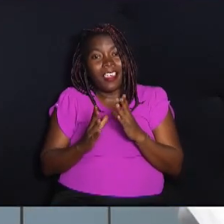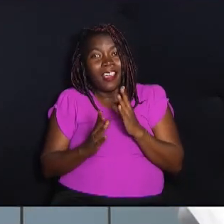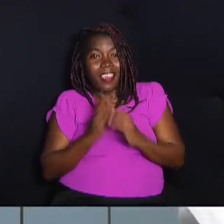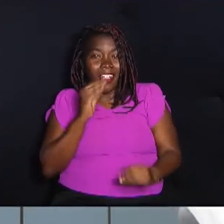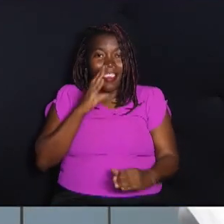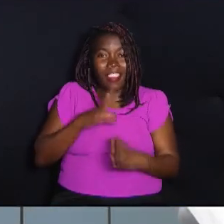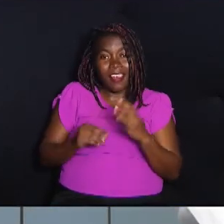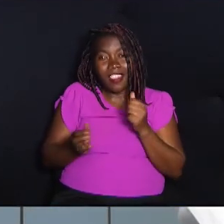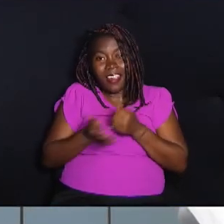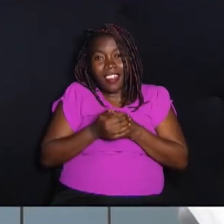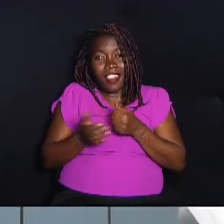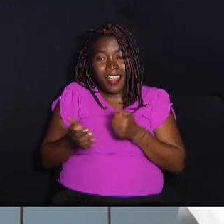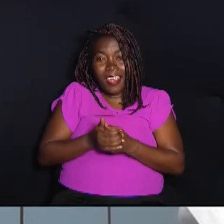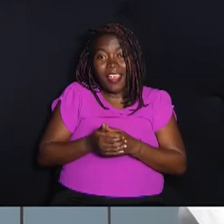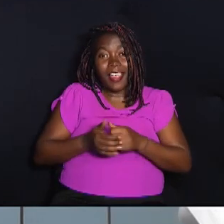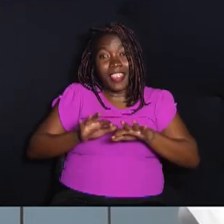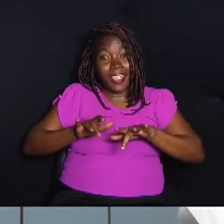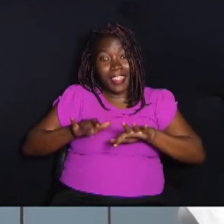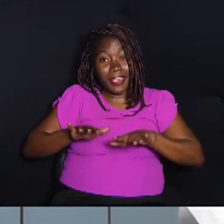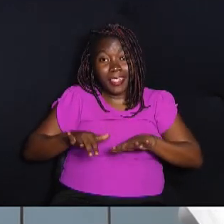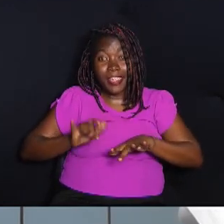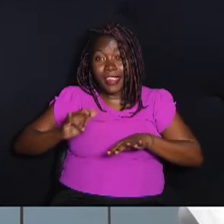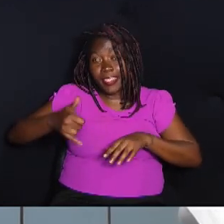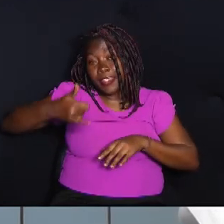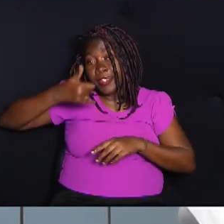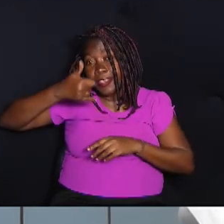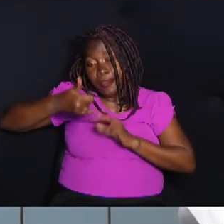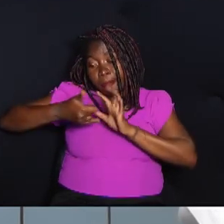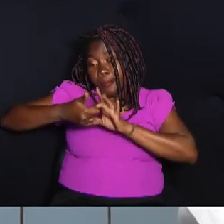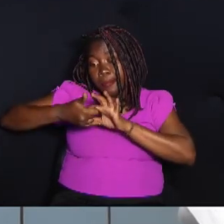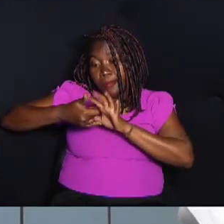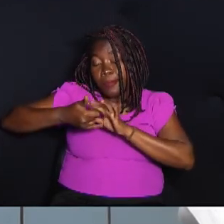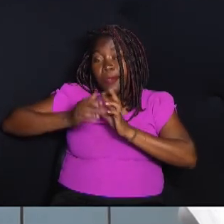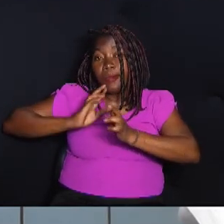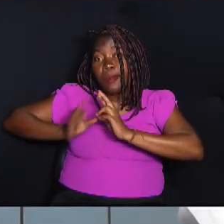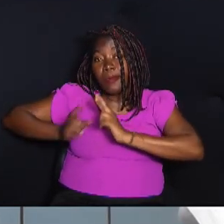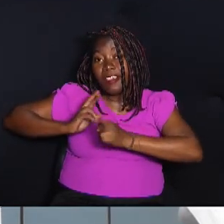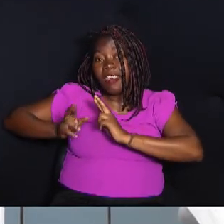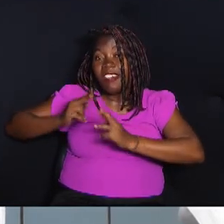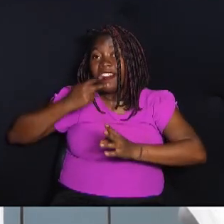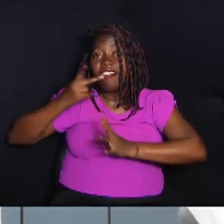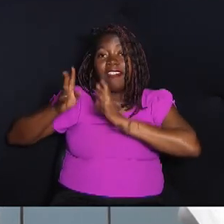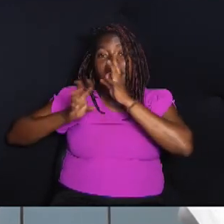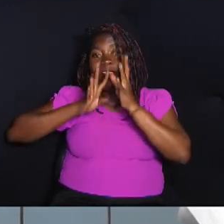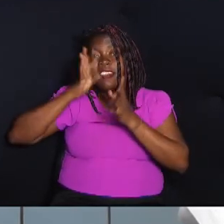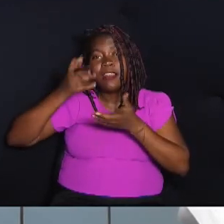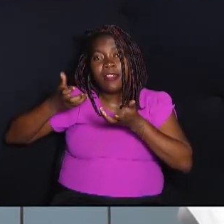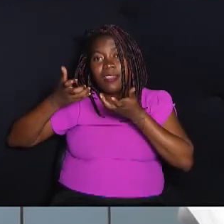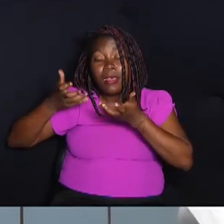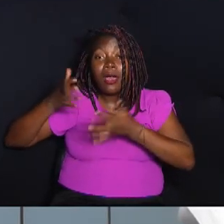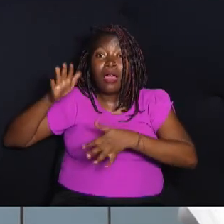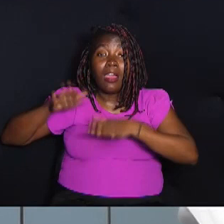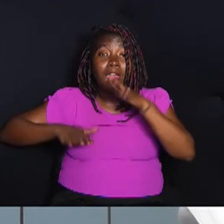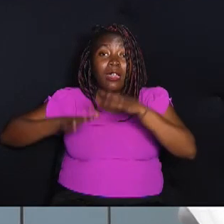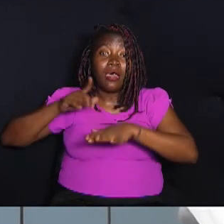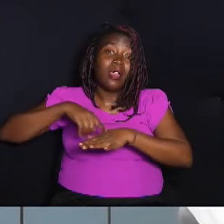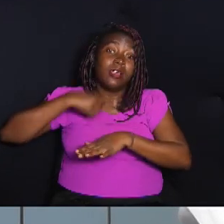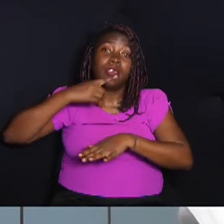um celular, conversando com alguém, ou falando aquilo que você quer, muitas vezes você não acaba